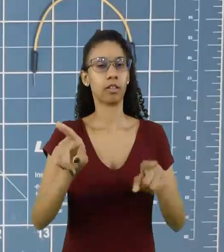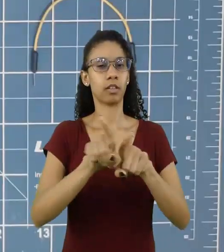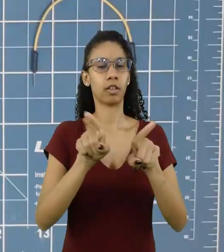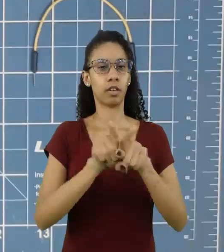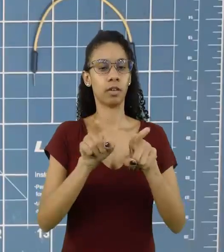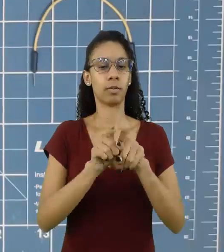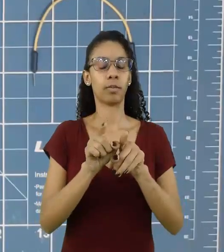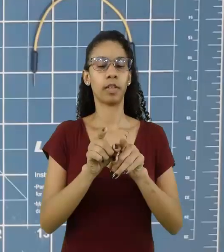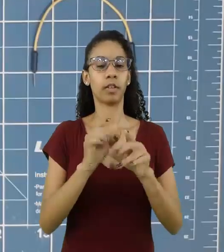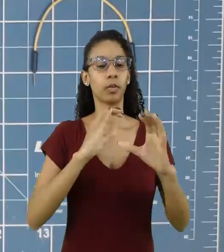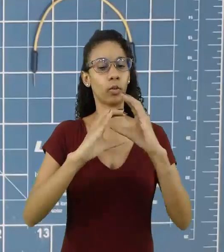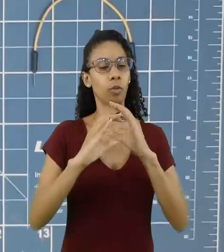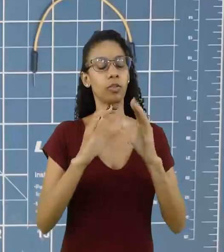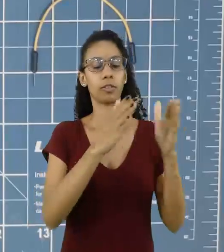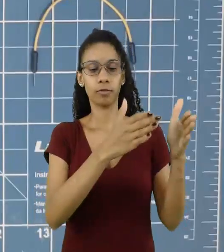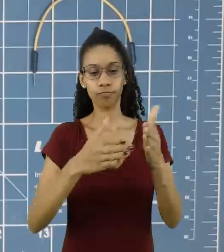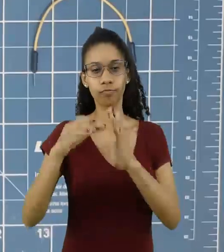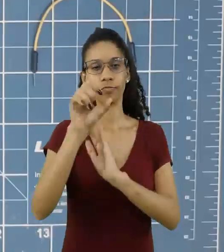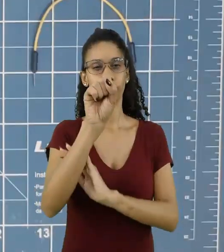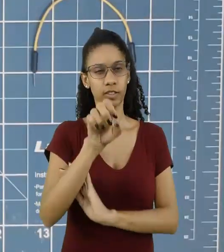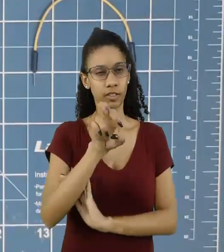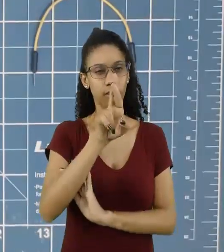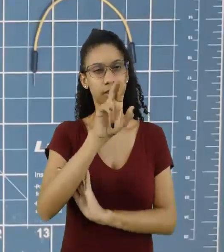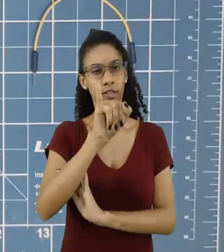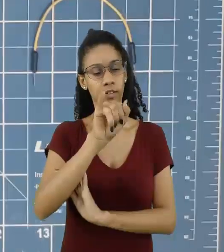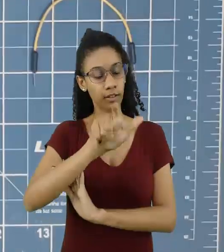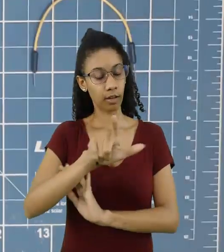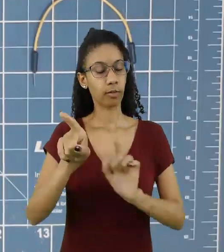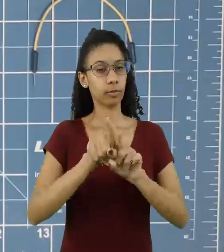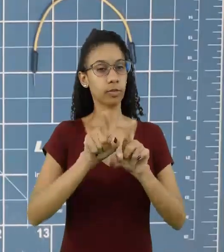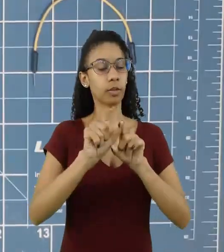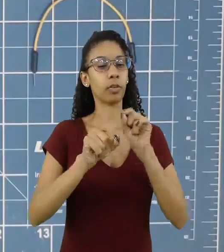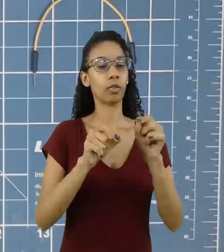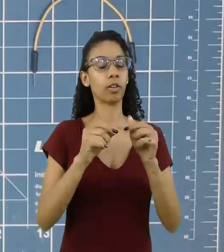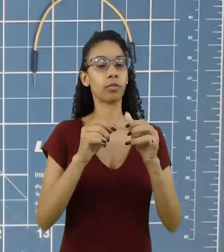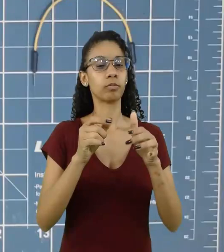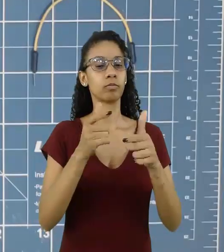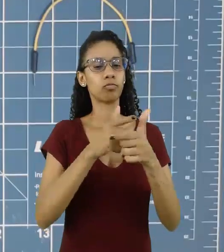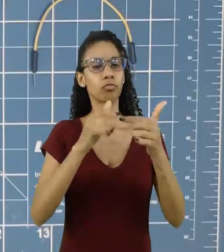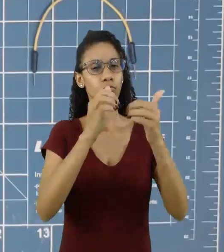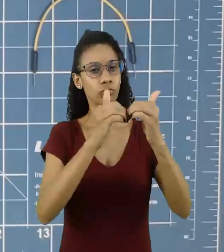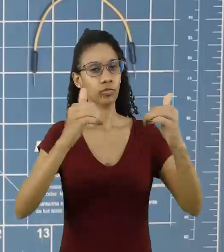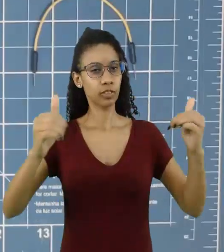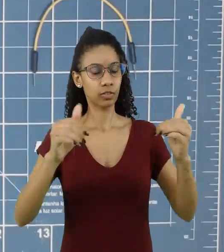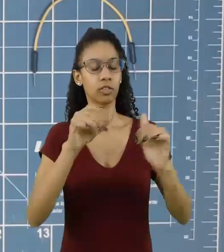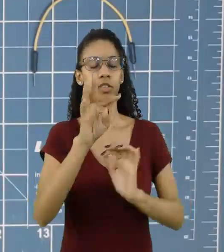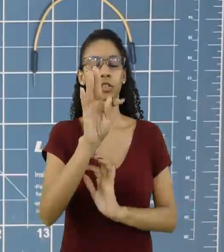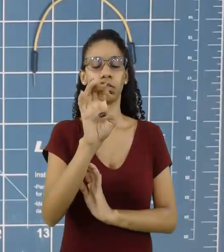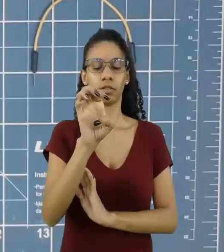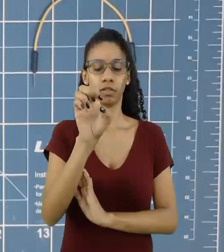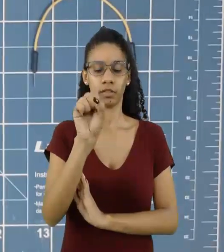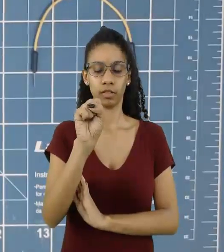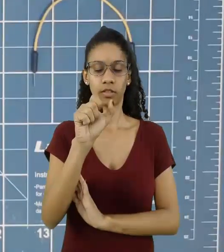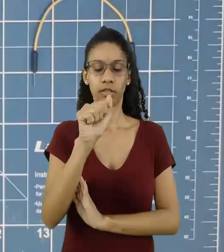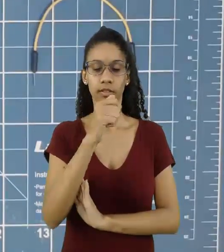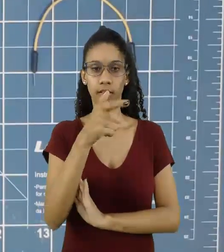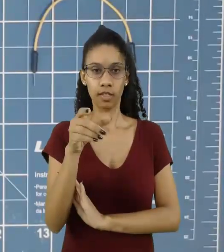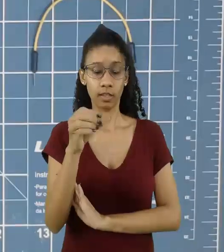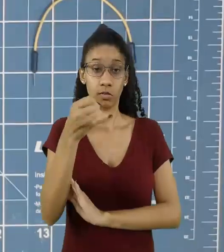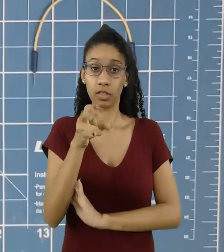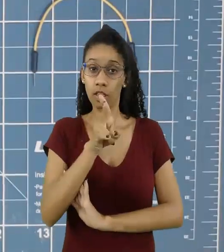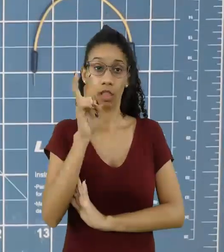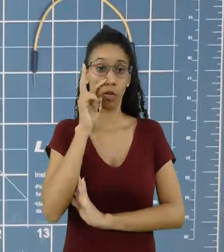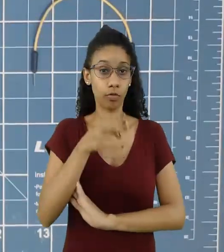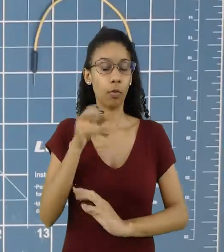LDR, como funciona a comunicação serial, como funciona um divisor de tensão. Então, se você não